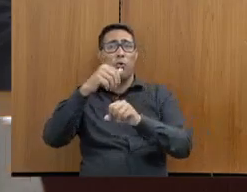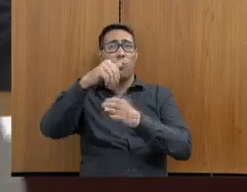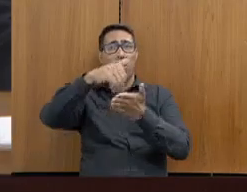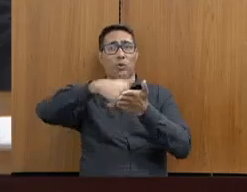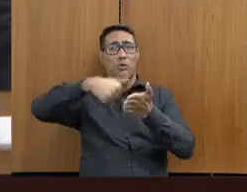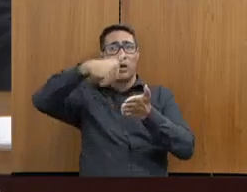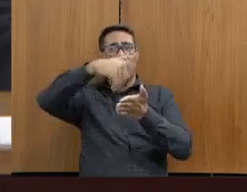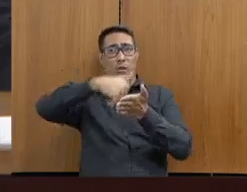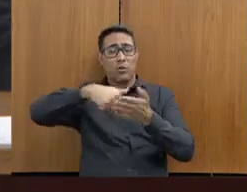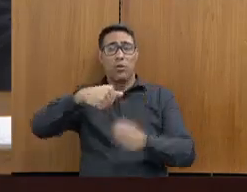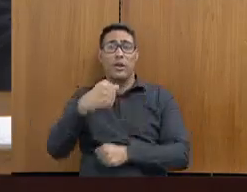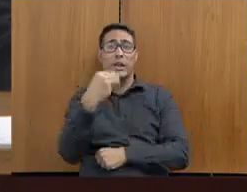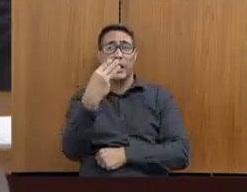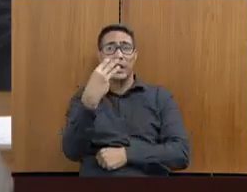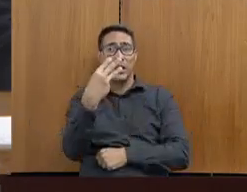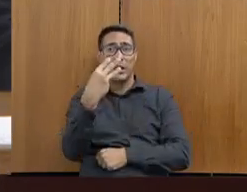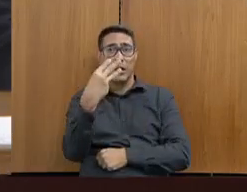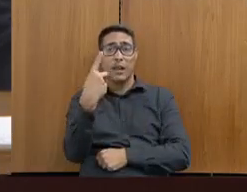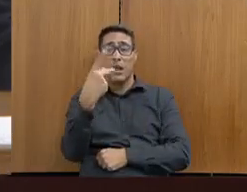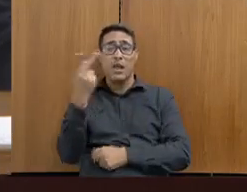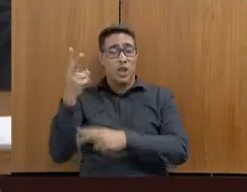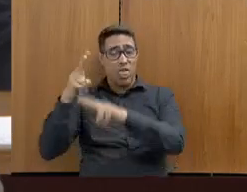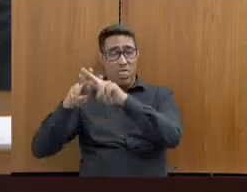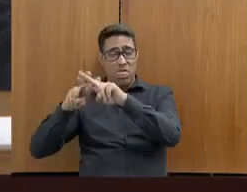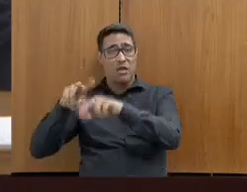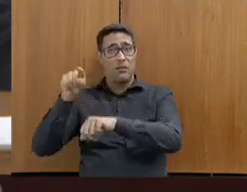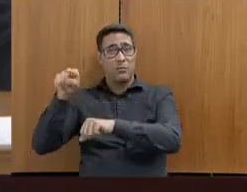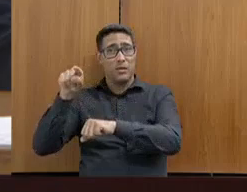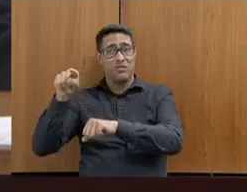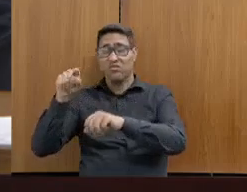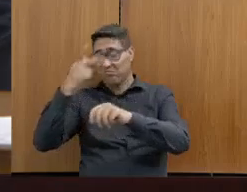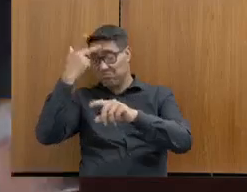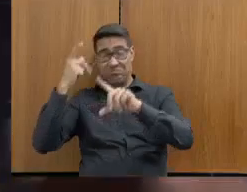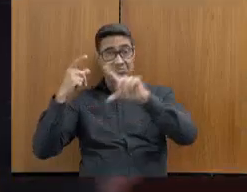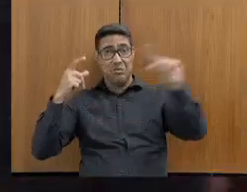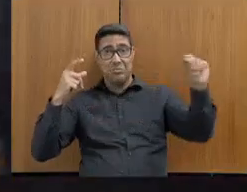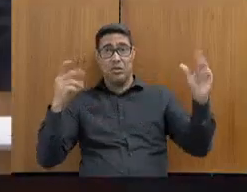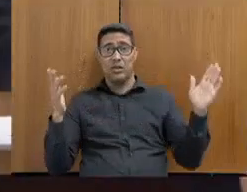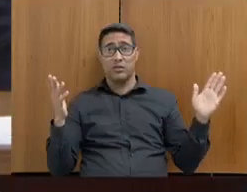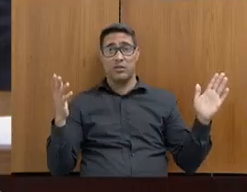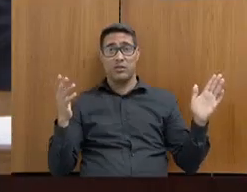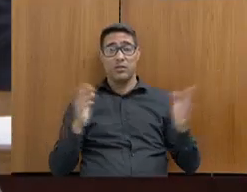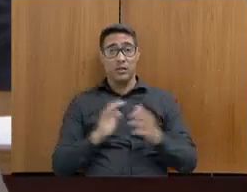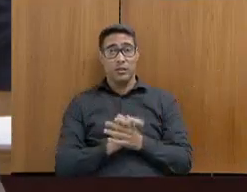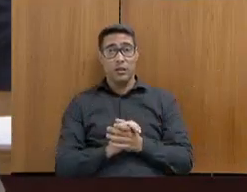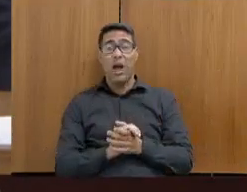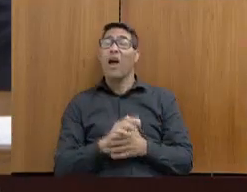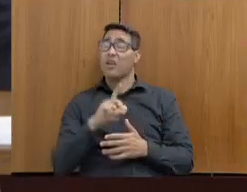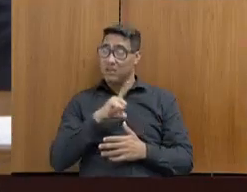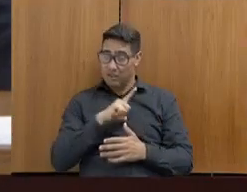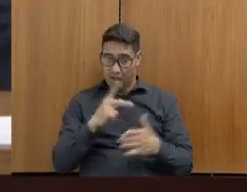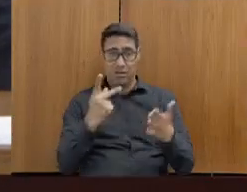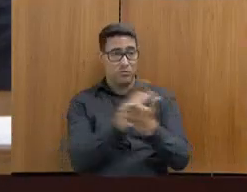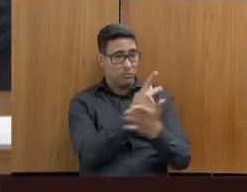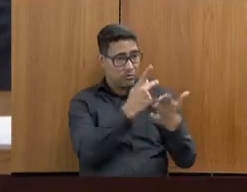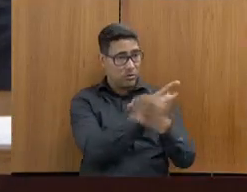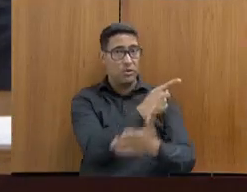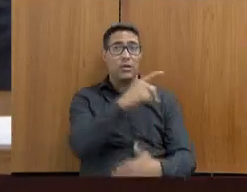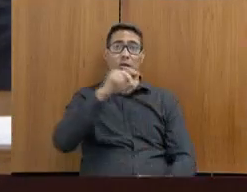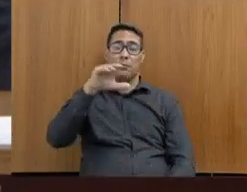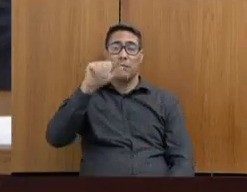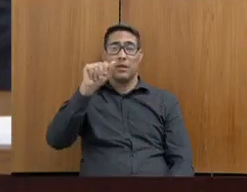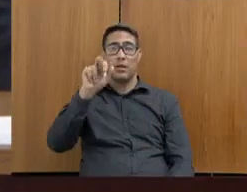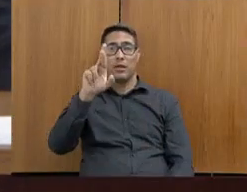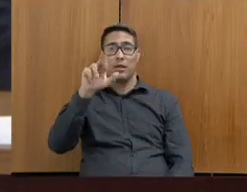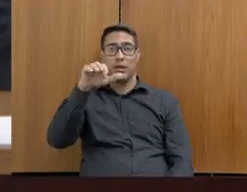três veículos deixa eu ir preso lá e foi embora ou seja ainda acontecem entrar no Rio Claro